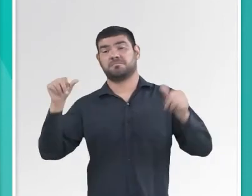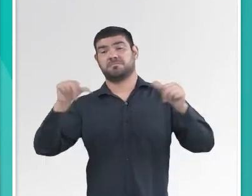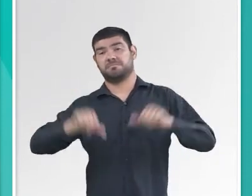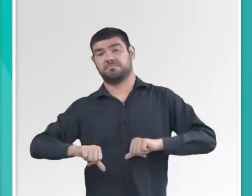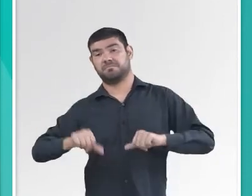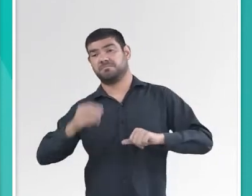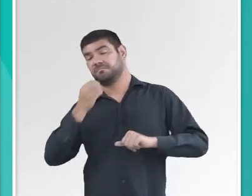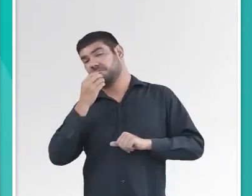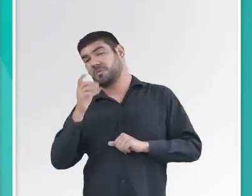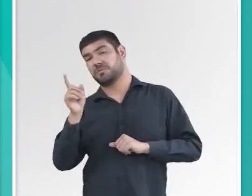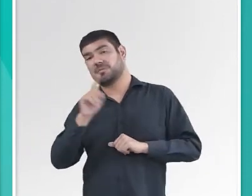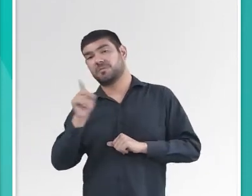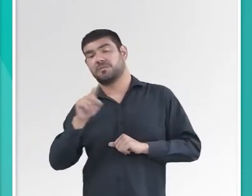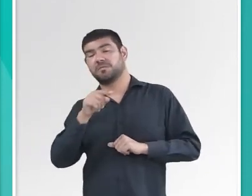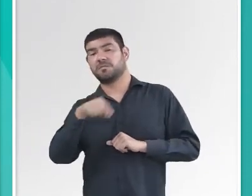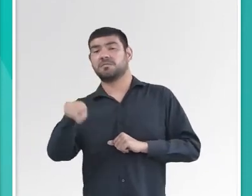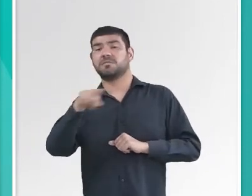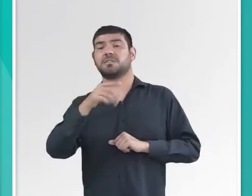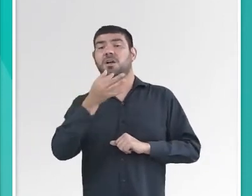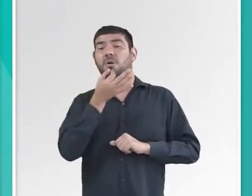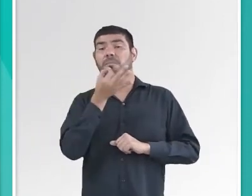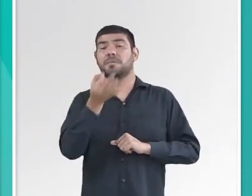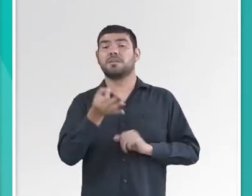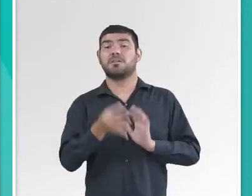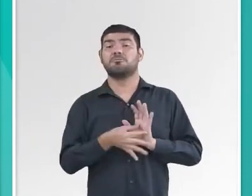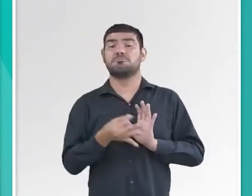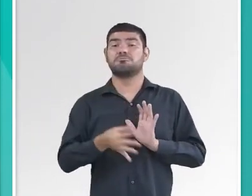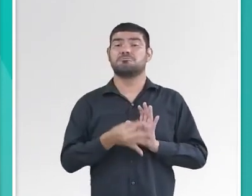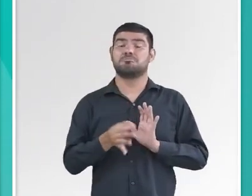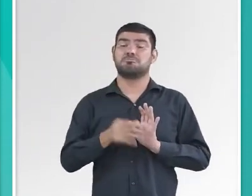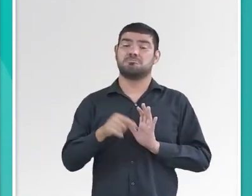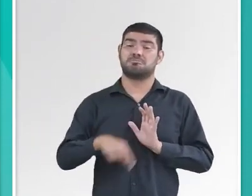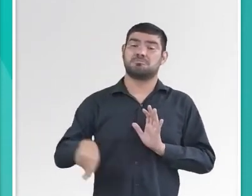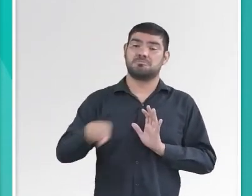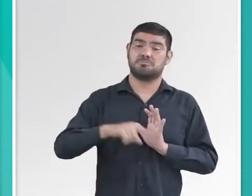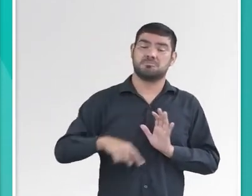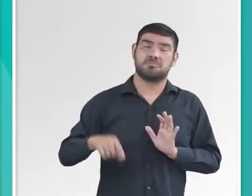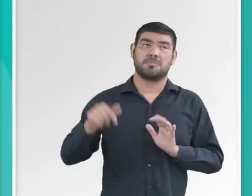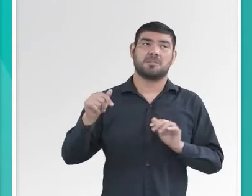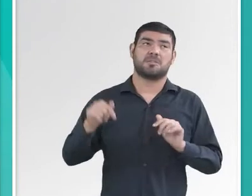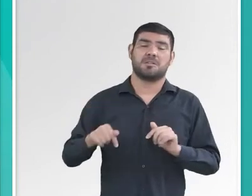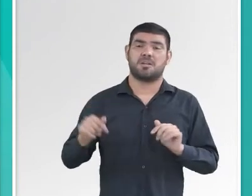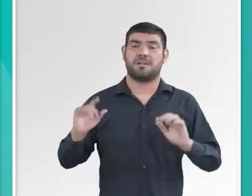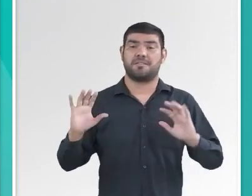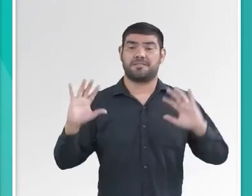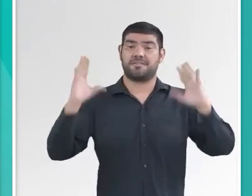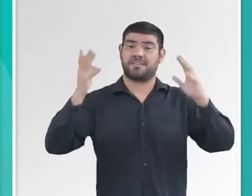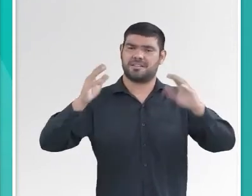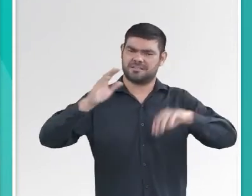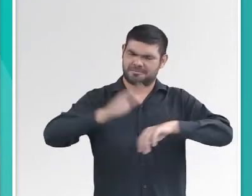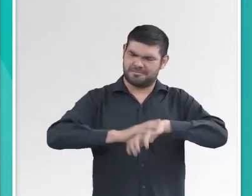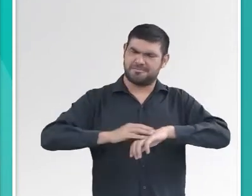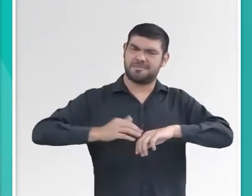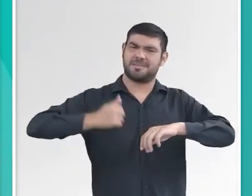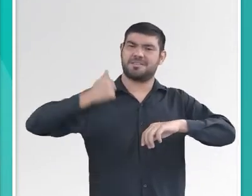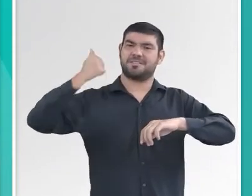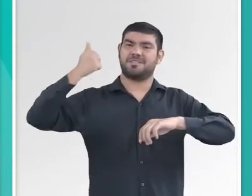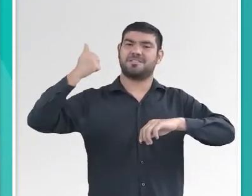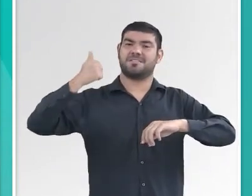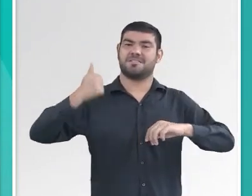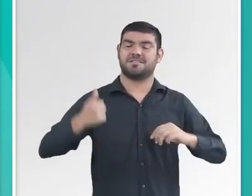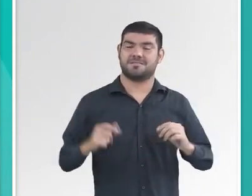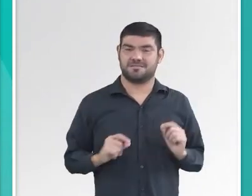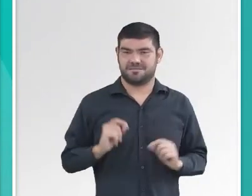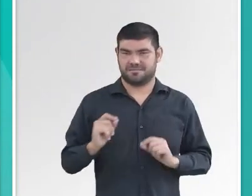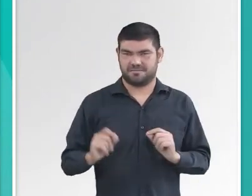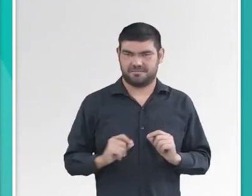não é bom, o que vocês sugerem para que, no caso, a festa fique melhor? Esse lado negativo